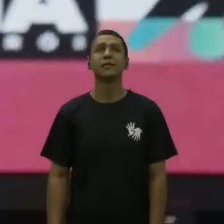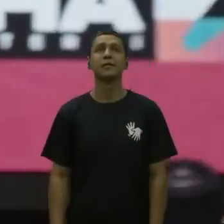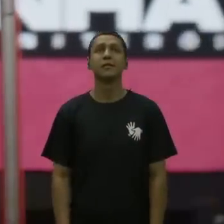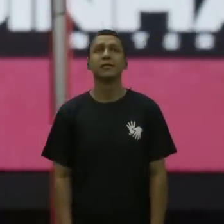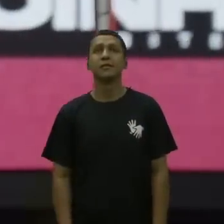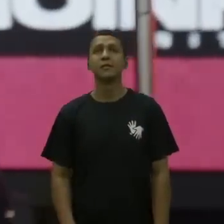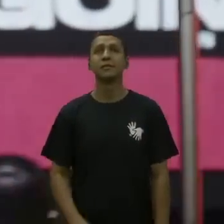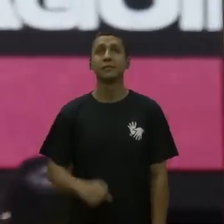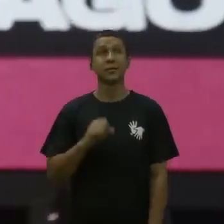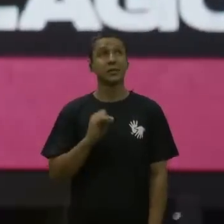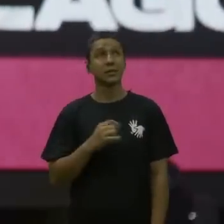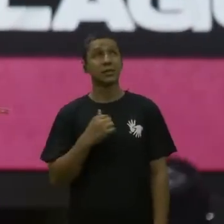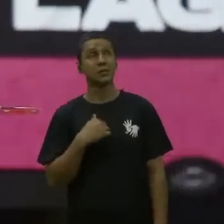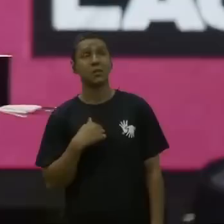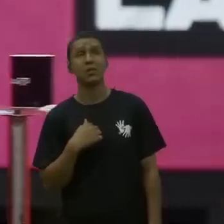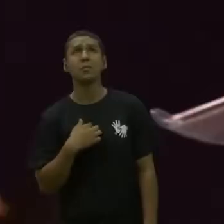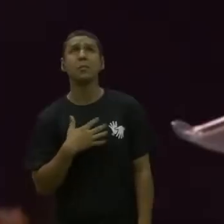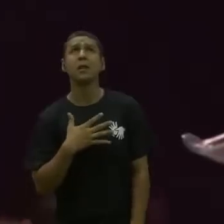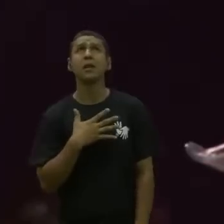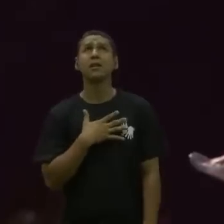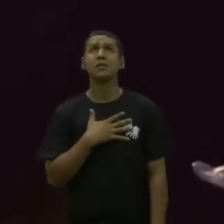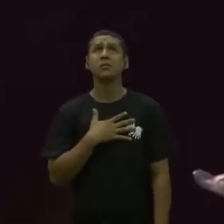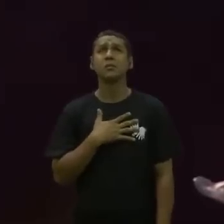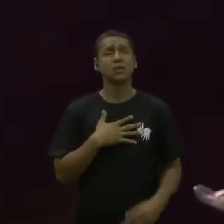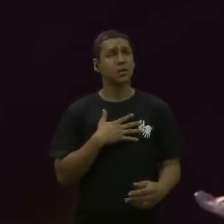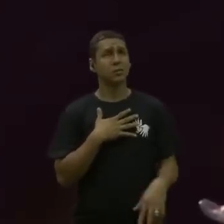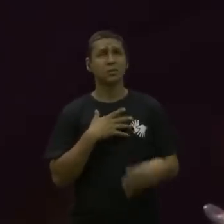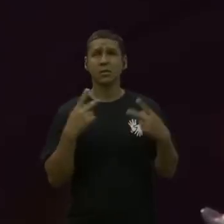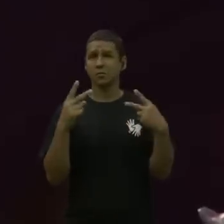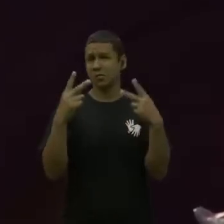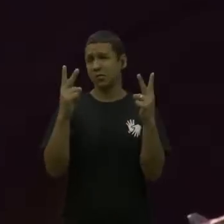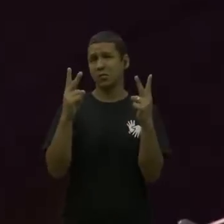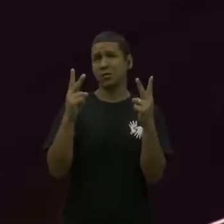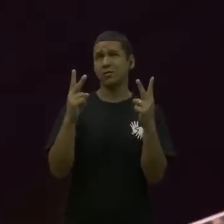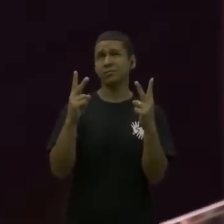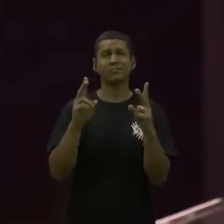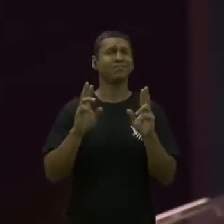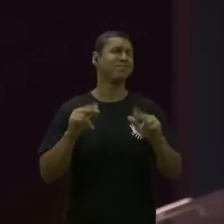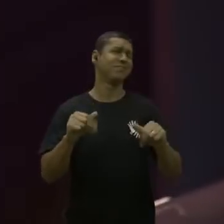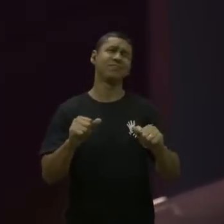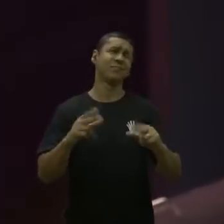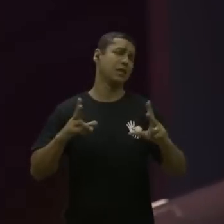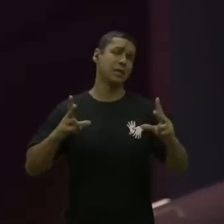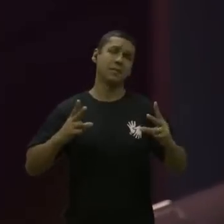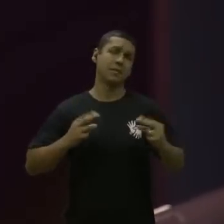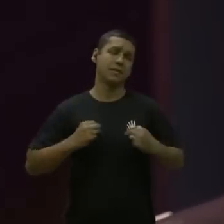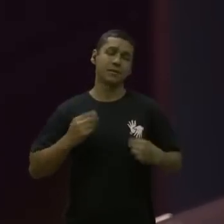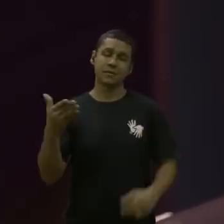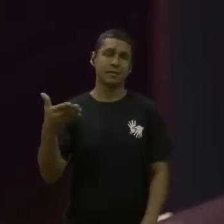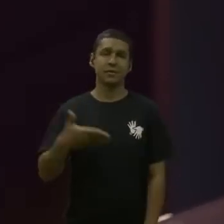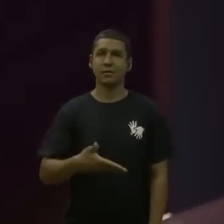que se fosse pelos meus títulos, eu nunca mereceria estar aqui.